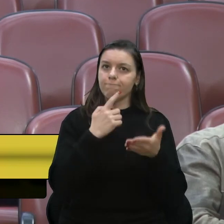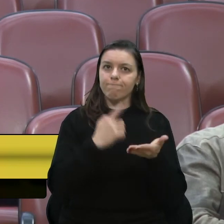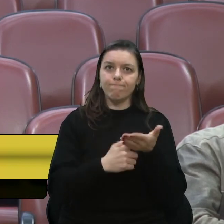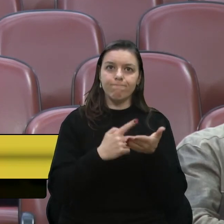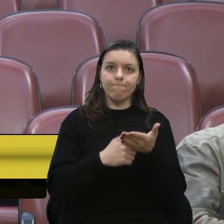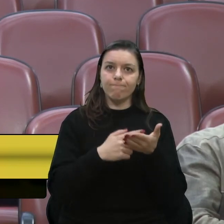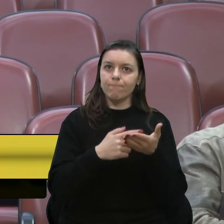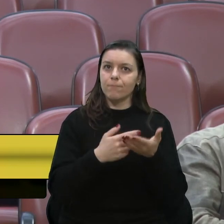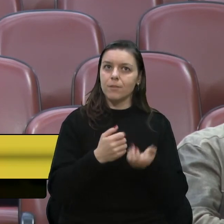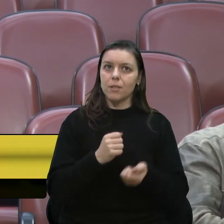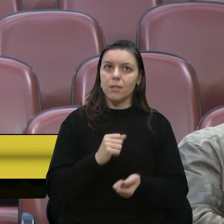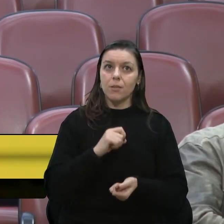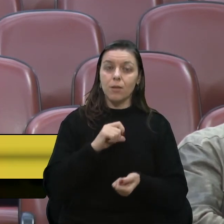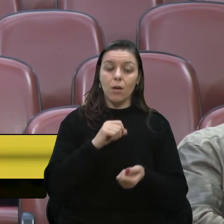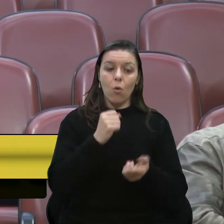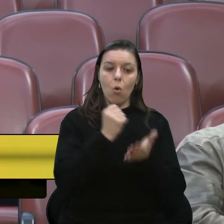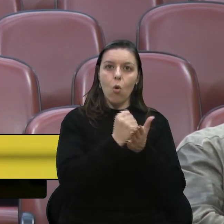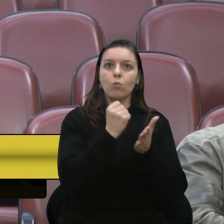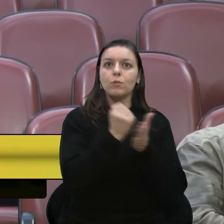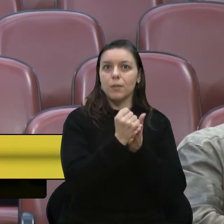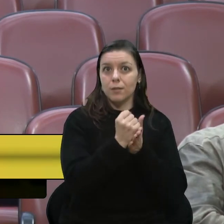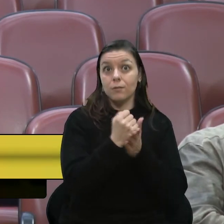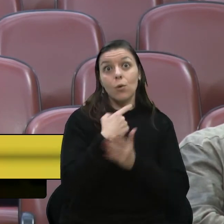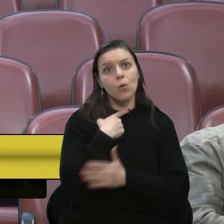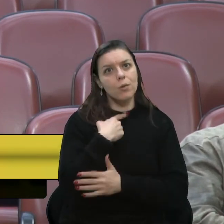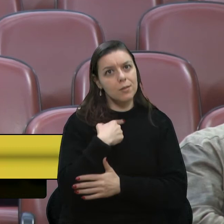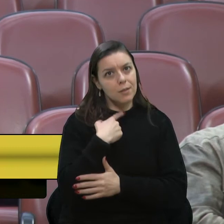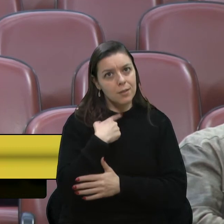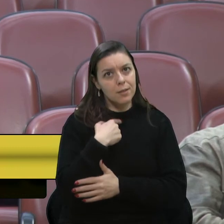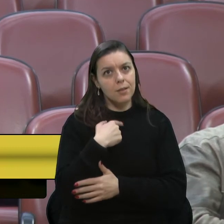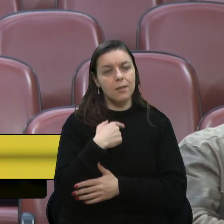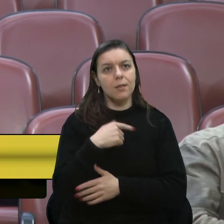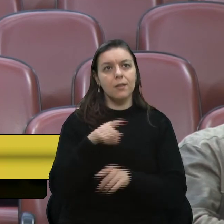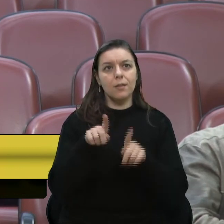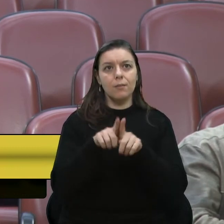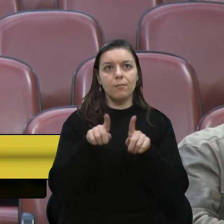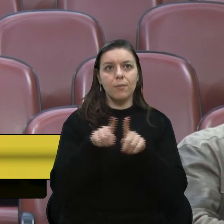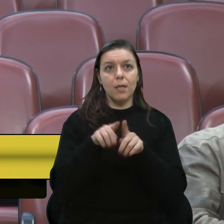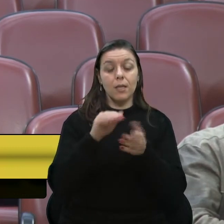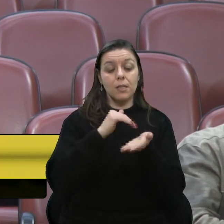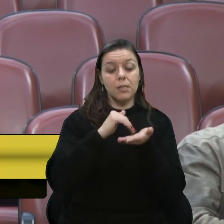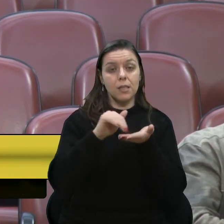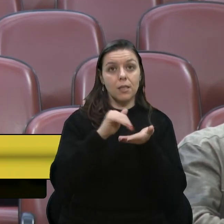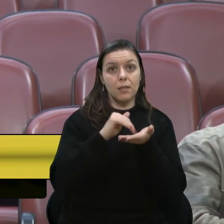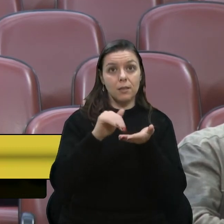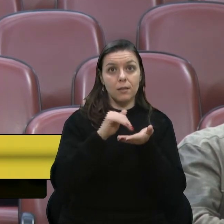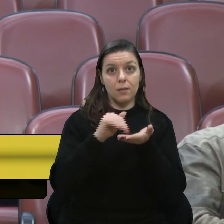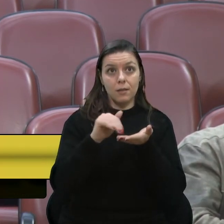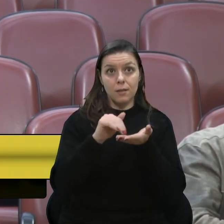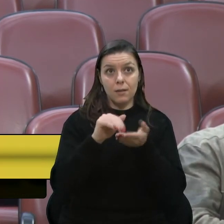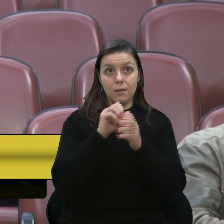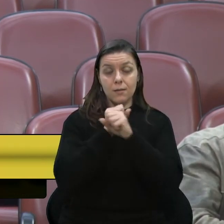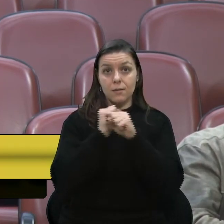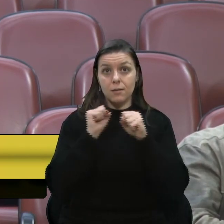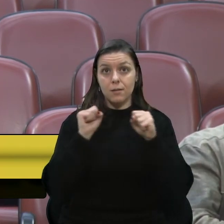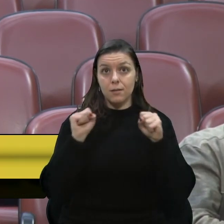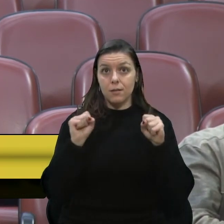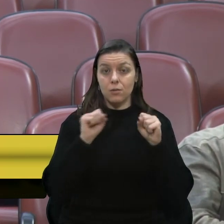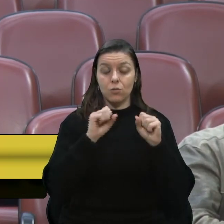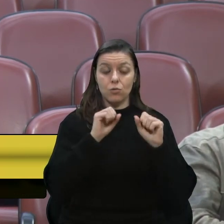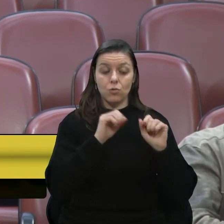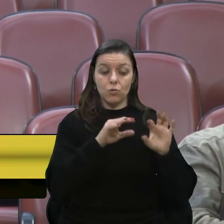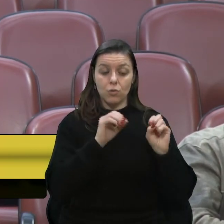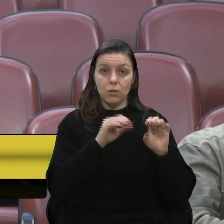que o contrato determina. Então, eu gostaria de pedir aí à Secretaria de Educação, aos setores responsáveis do município,